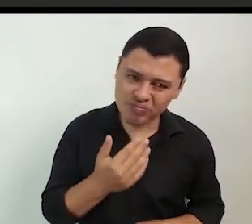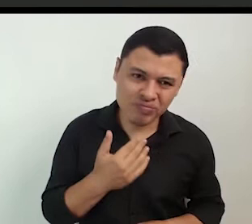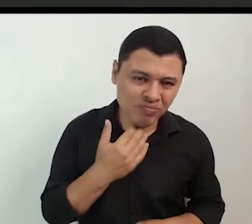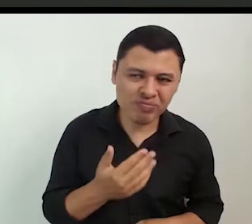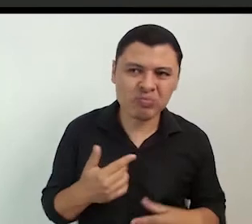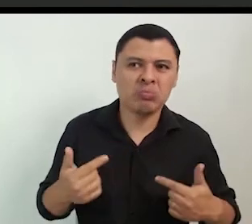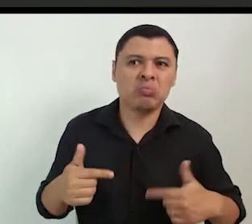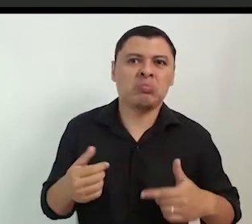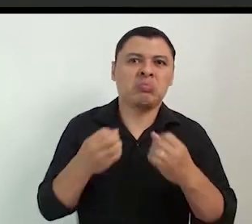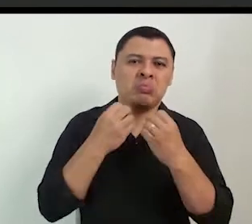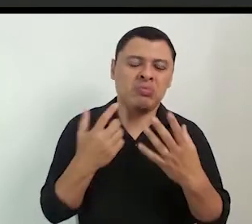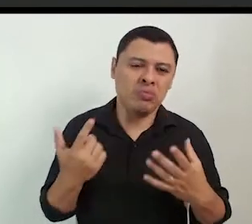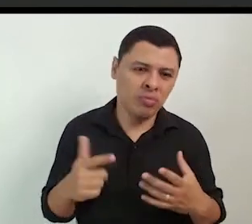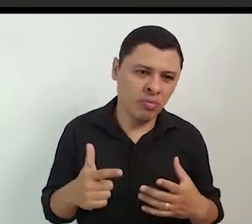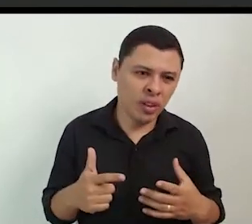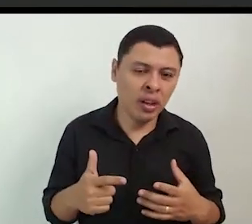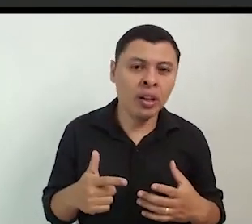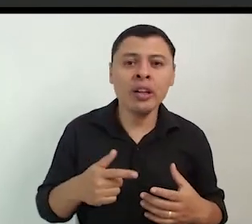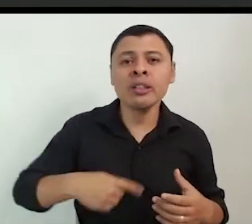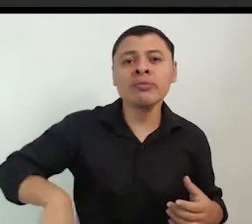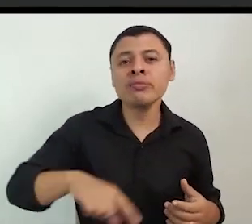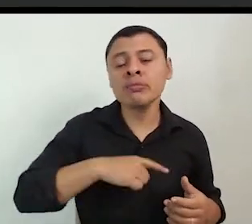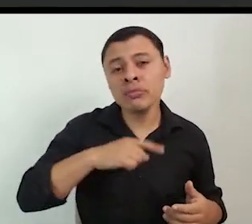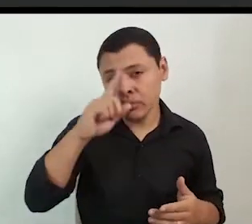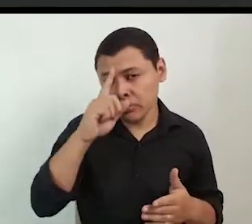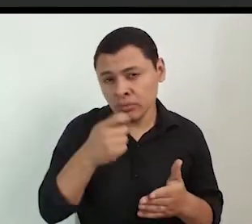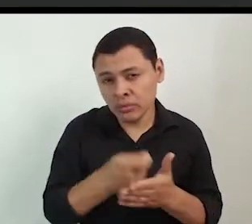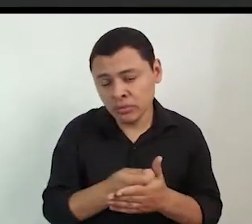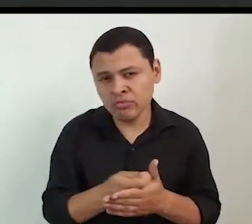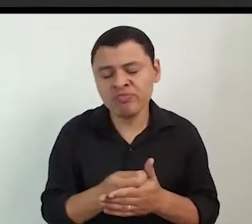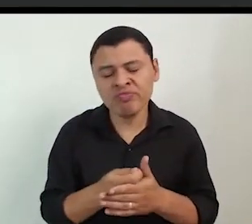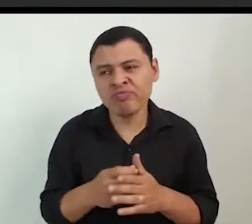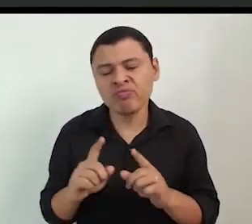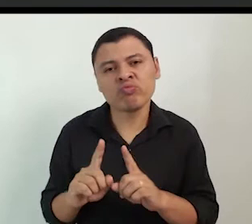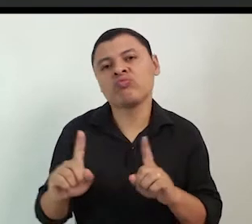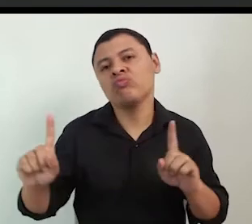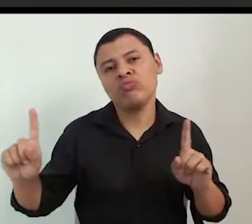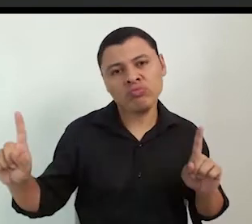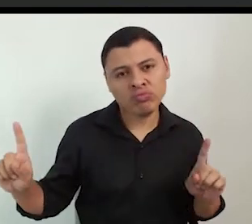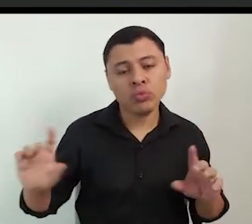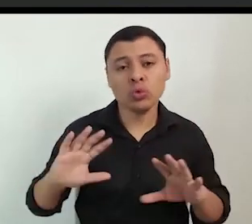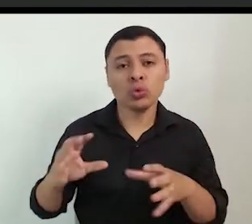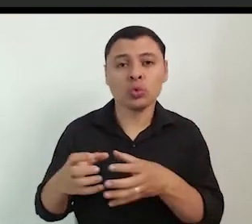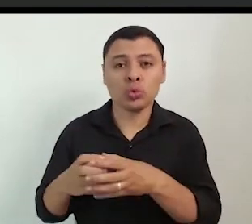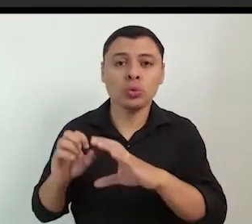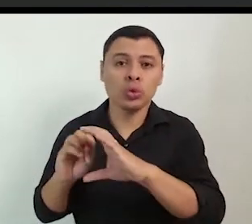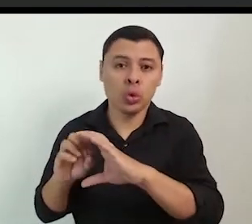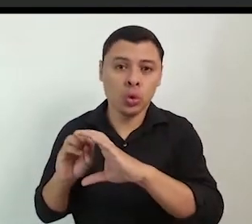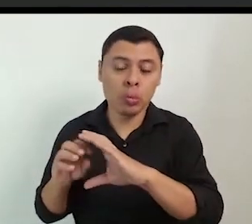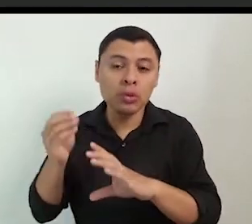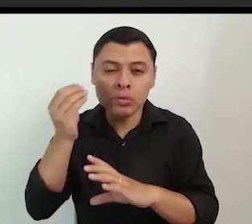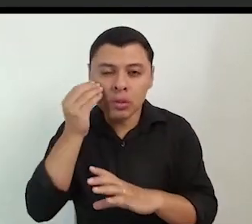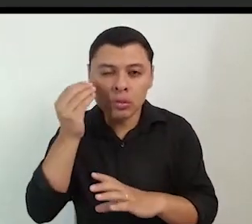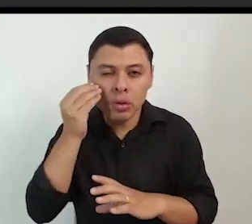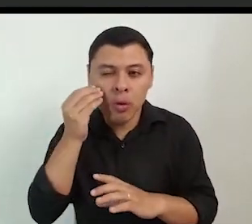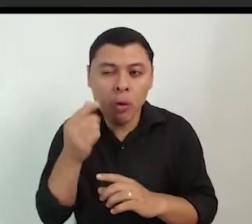serviço a contento, nós decidimos traçar outros caminhos. O Grupo Globo, em princípio, tentou arrumar